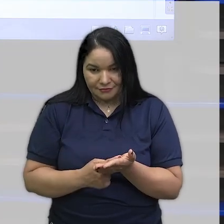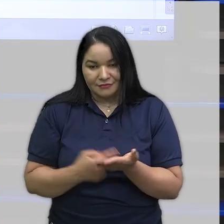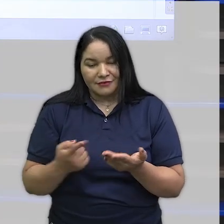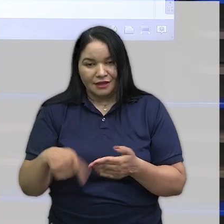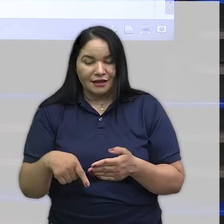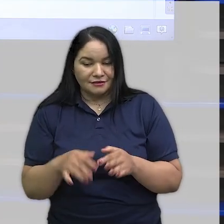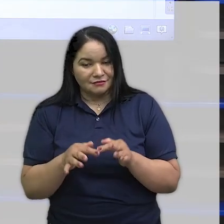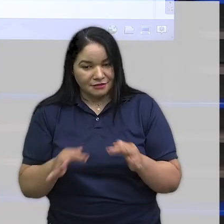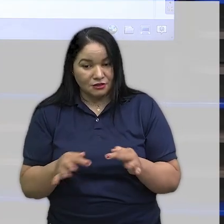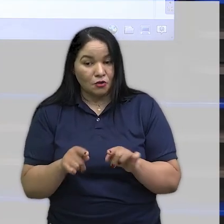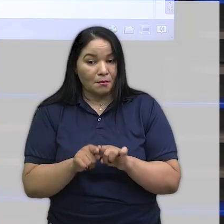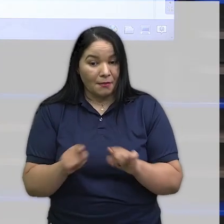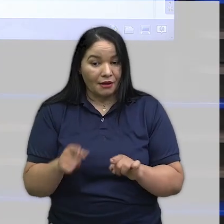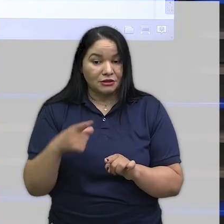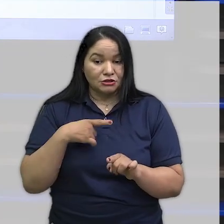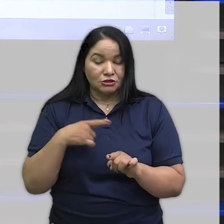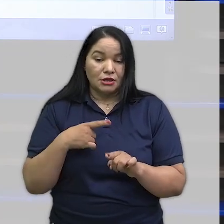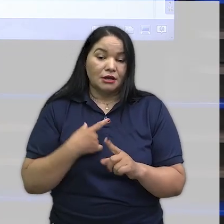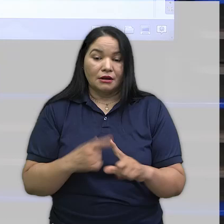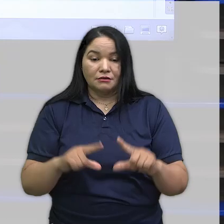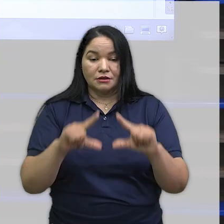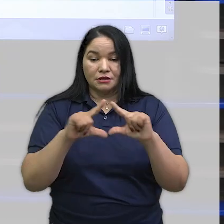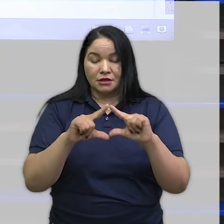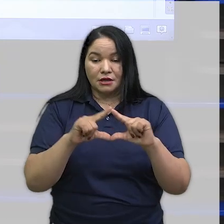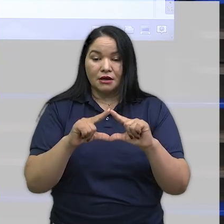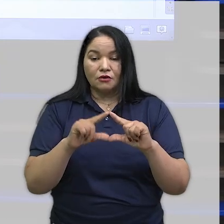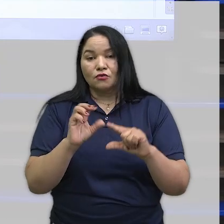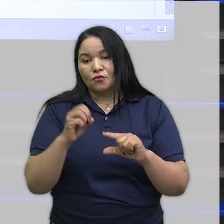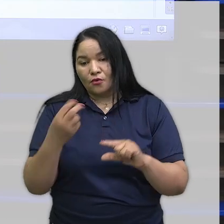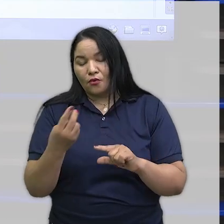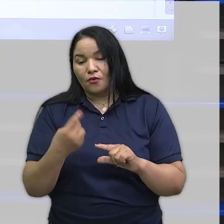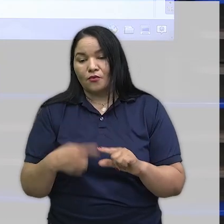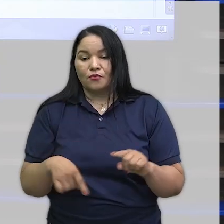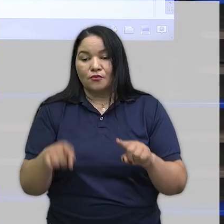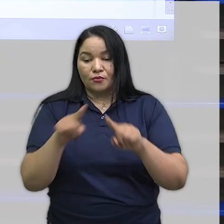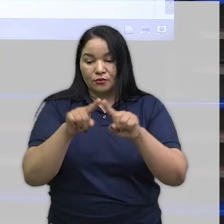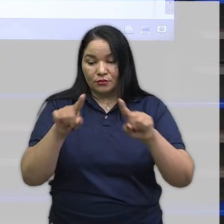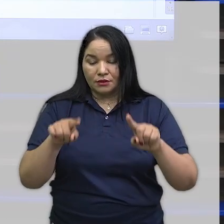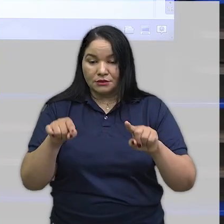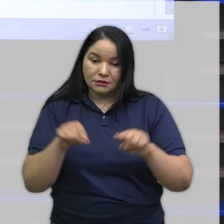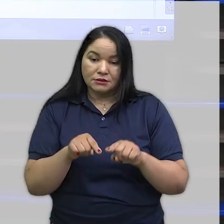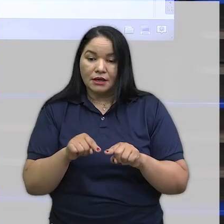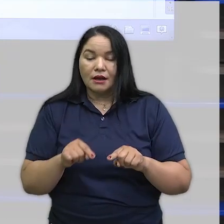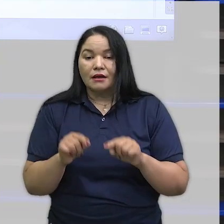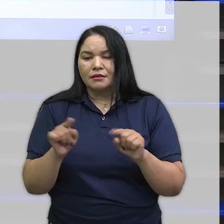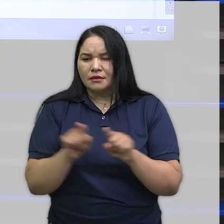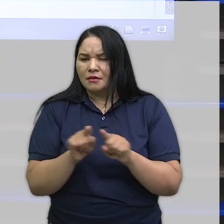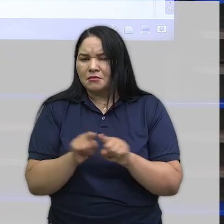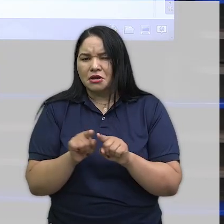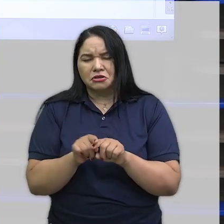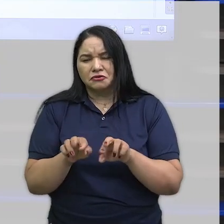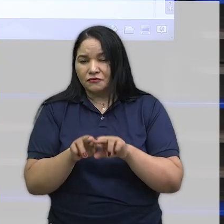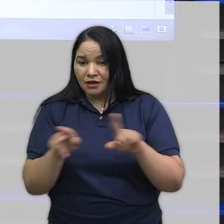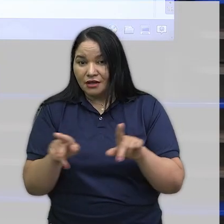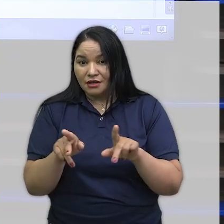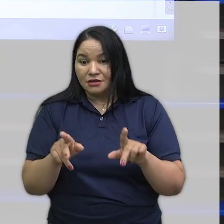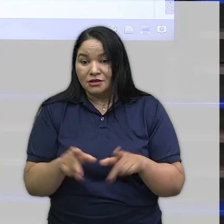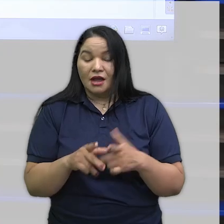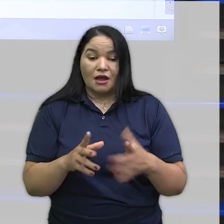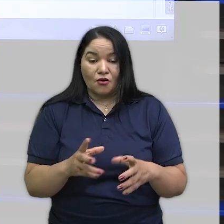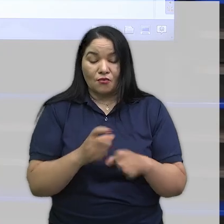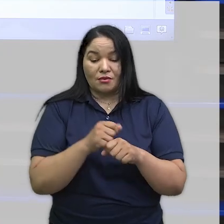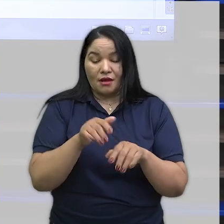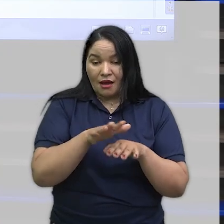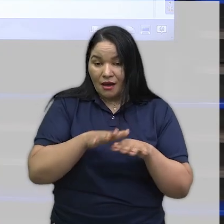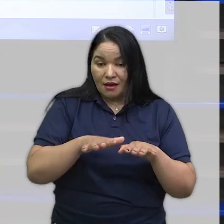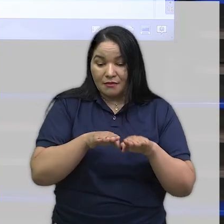caso, é bem simples, mas quando eu tenho triângulo, quando eu tenho um hexágono, aí você vai calcular a área da base à parte, para